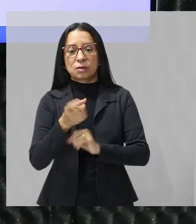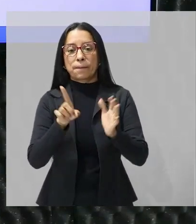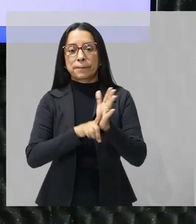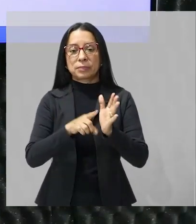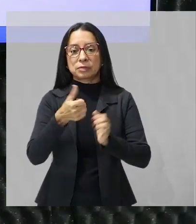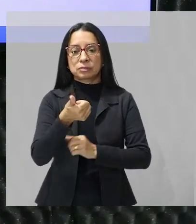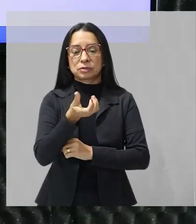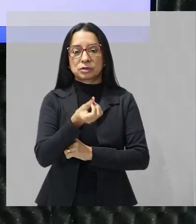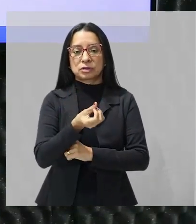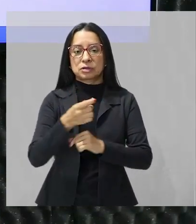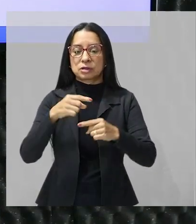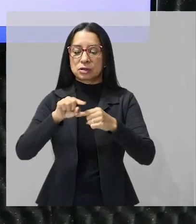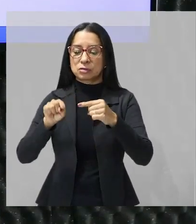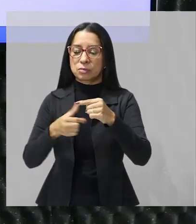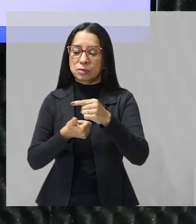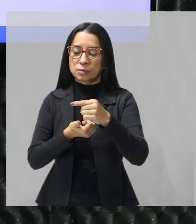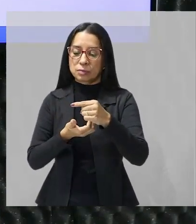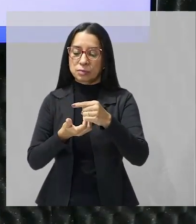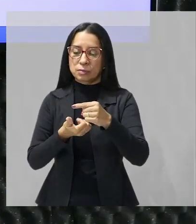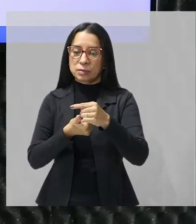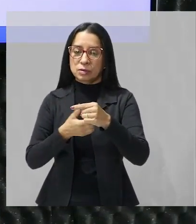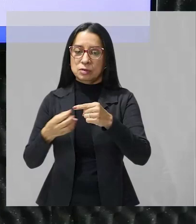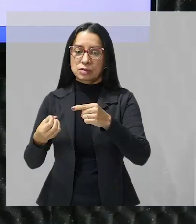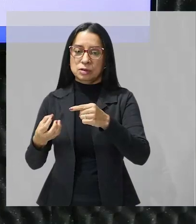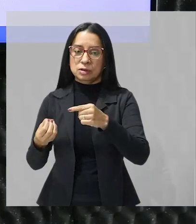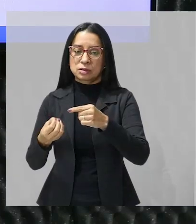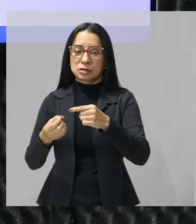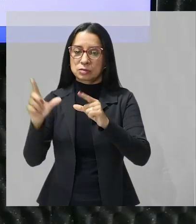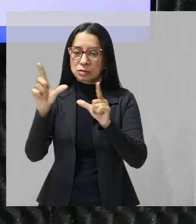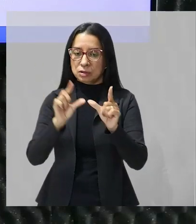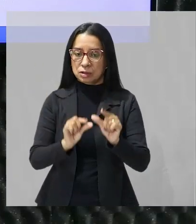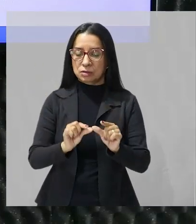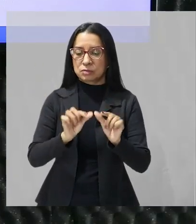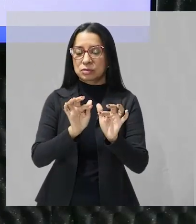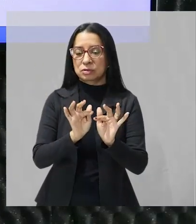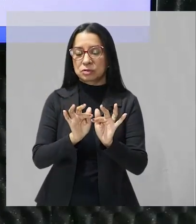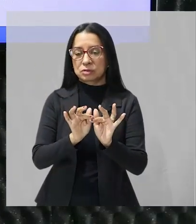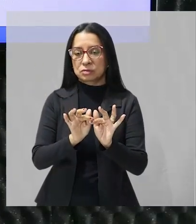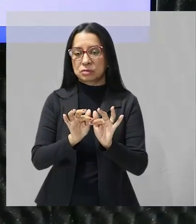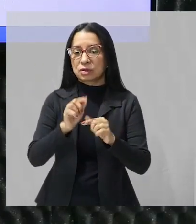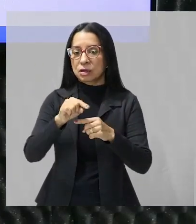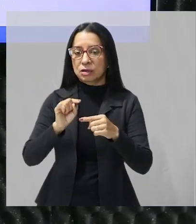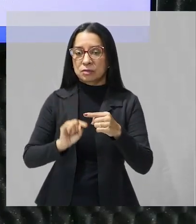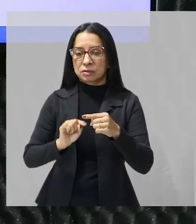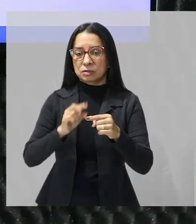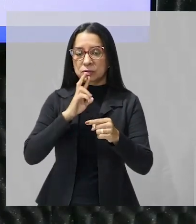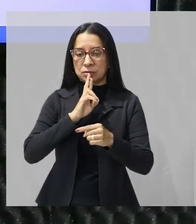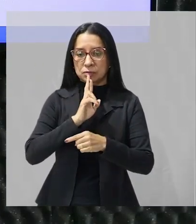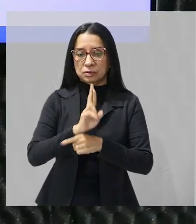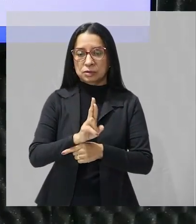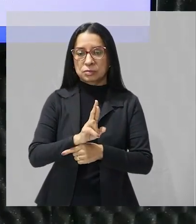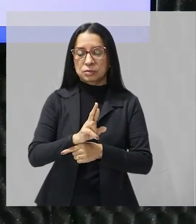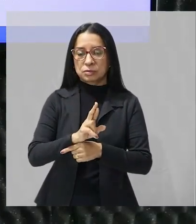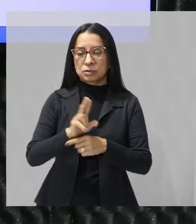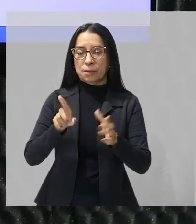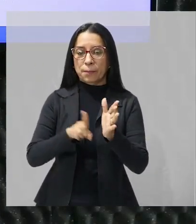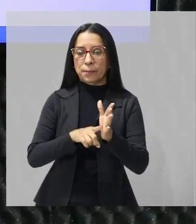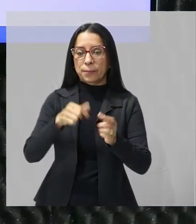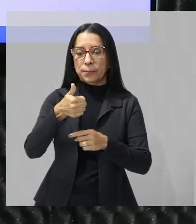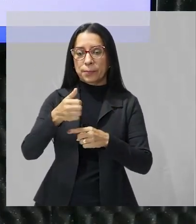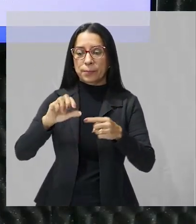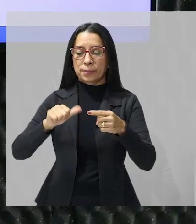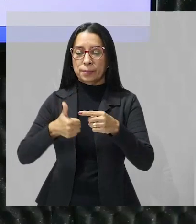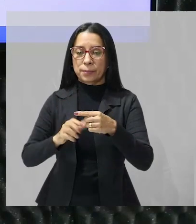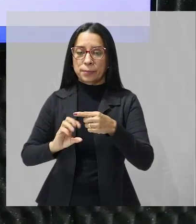menos 16 sobre 1.600, reduzindo também a fração, a nossa resposta para o A é menos 1 sobre